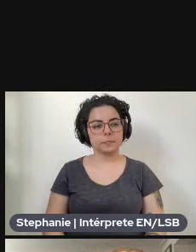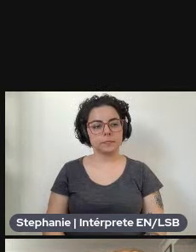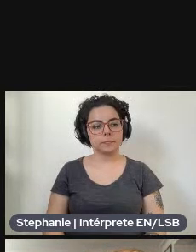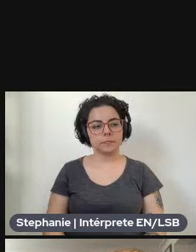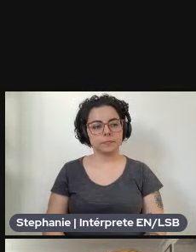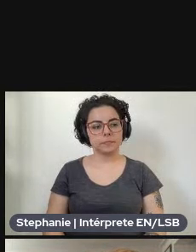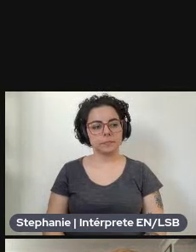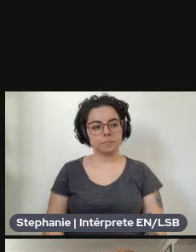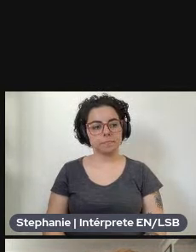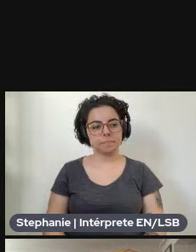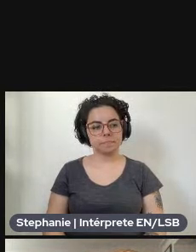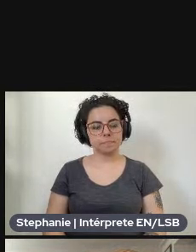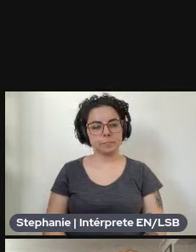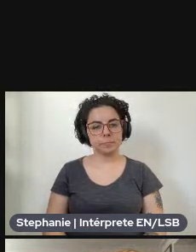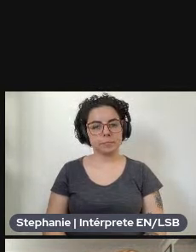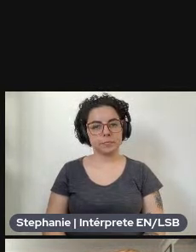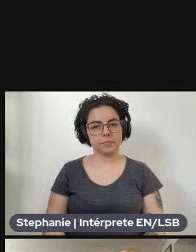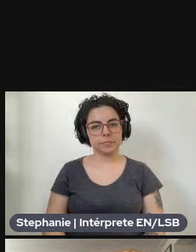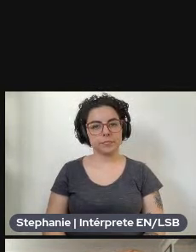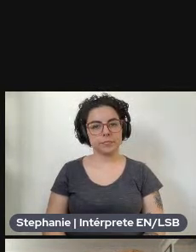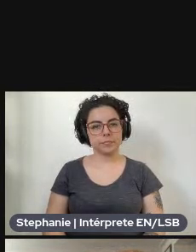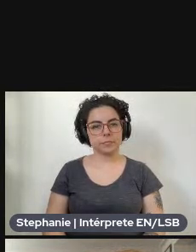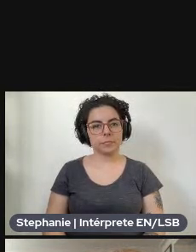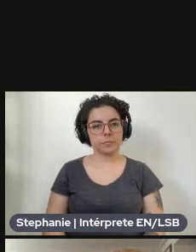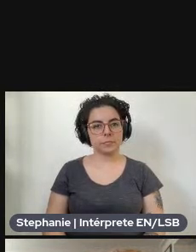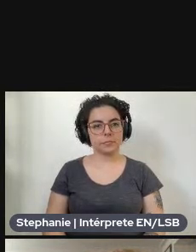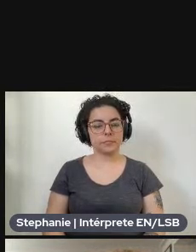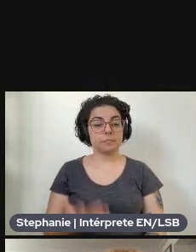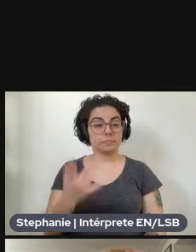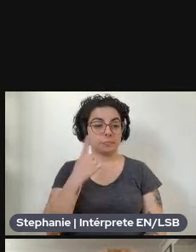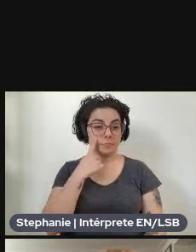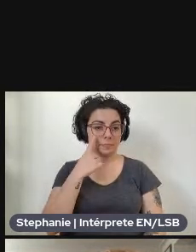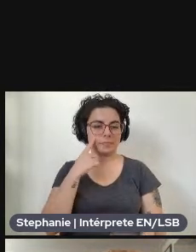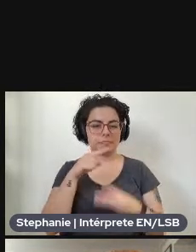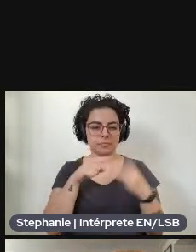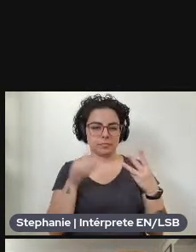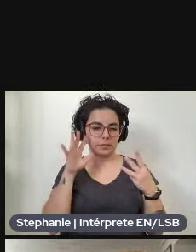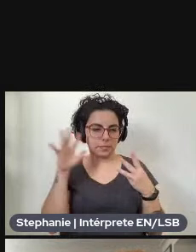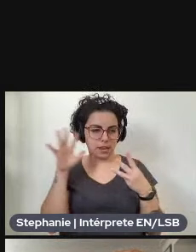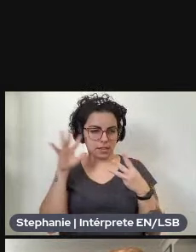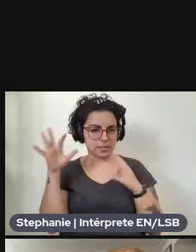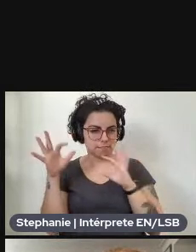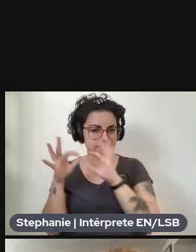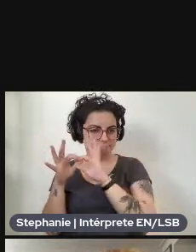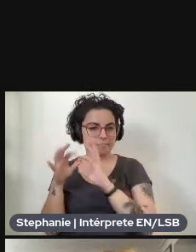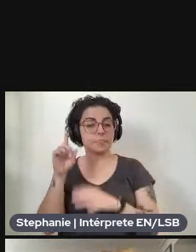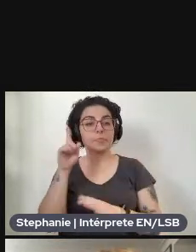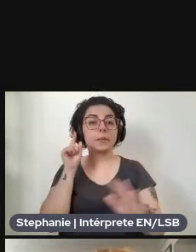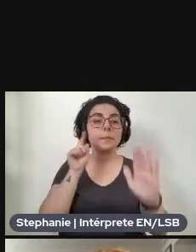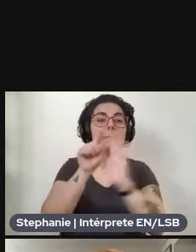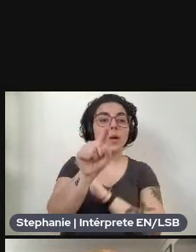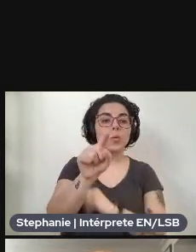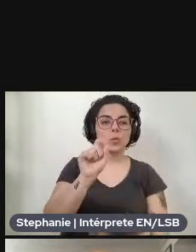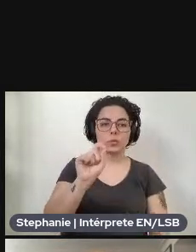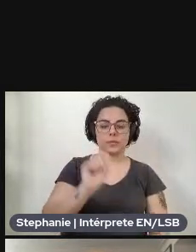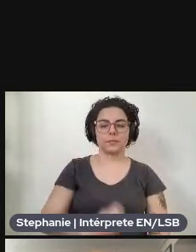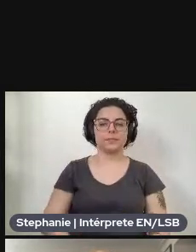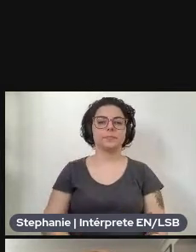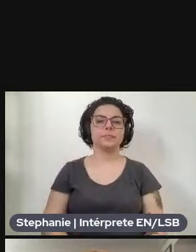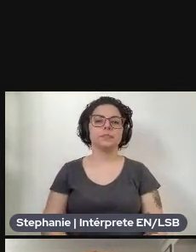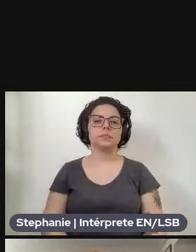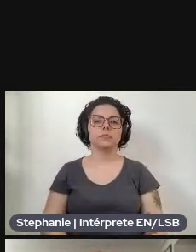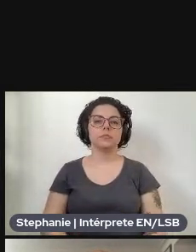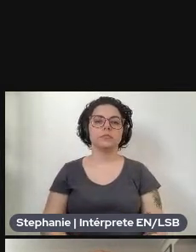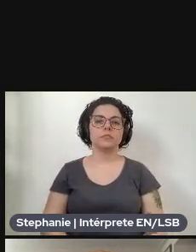À luz destes três princípios, podemos colocar-nos a seguinte questão: o que é que cada um